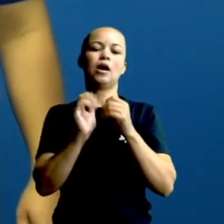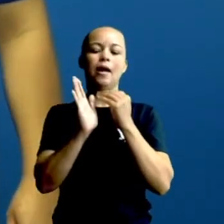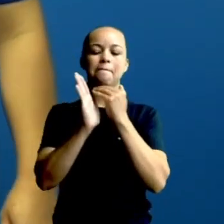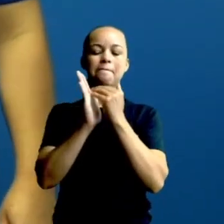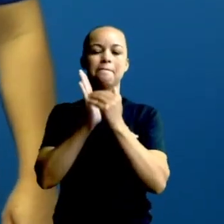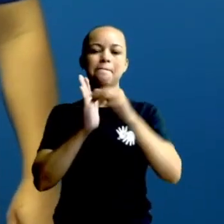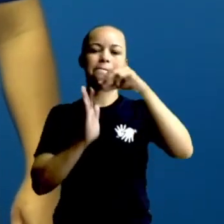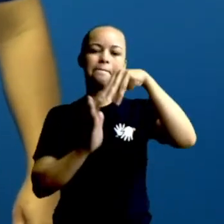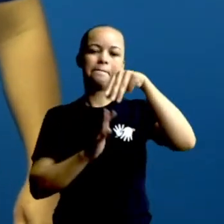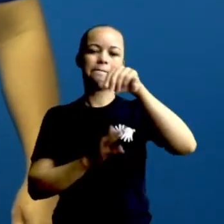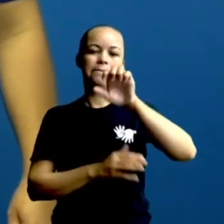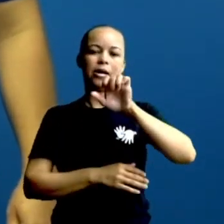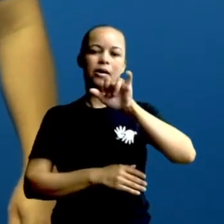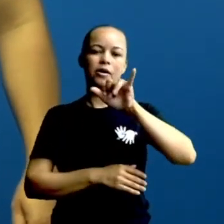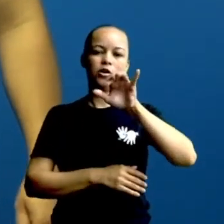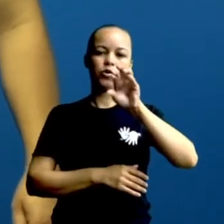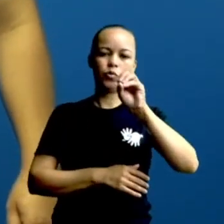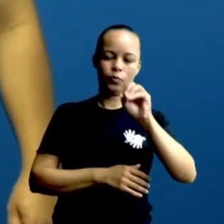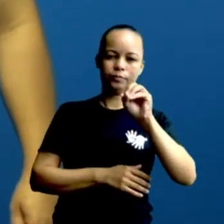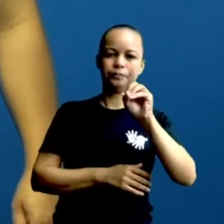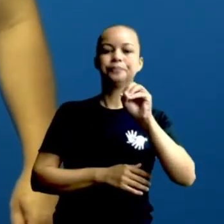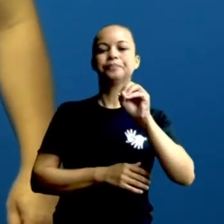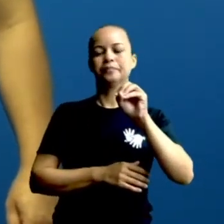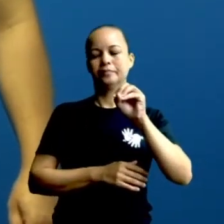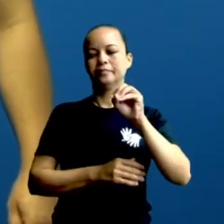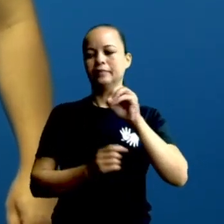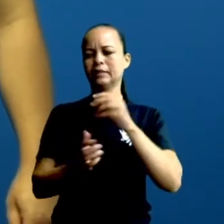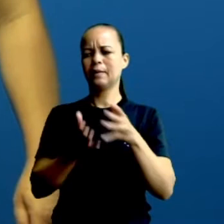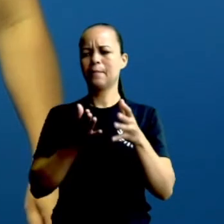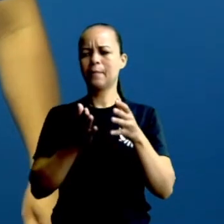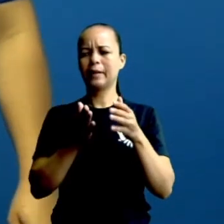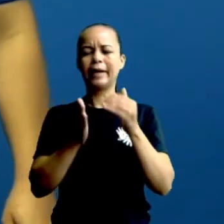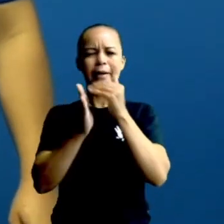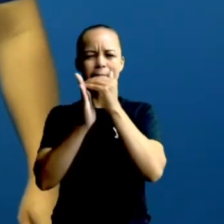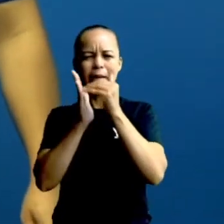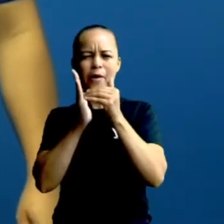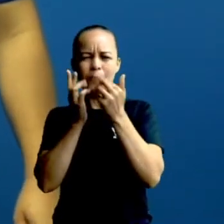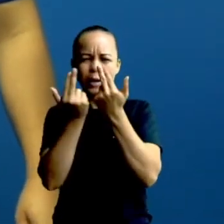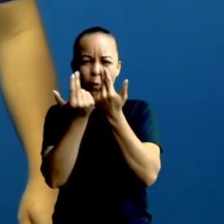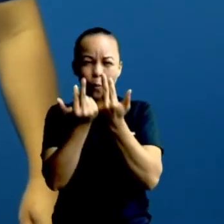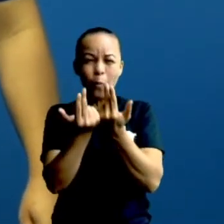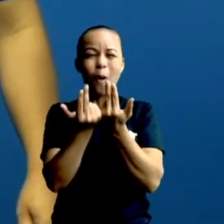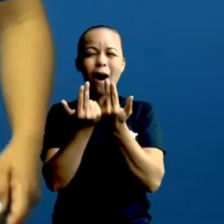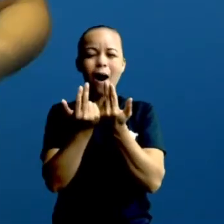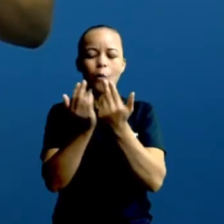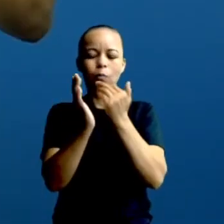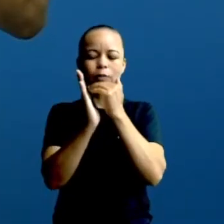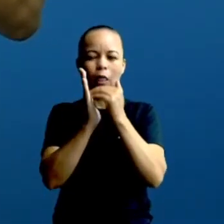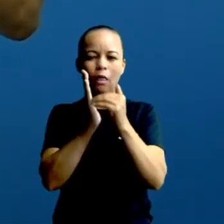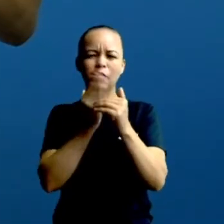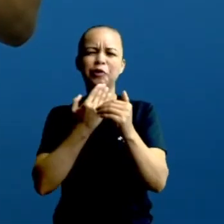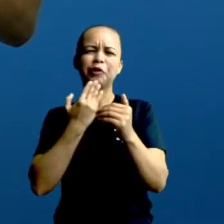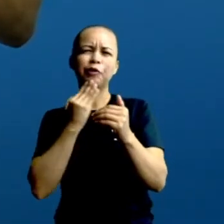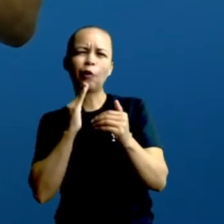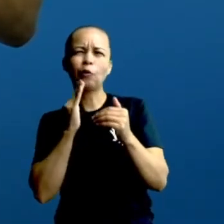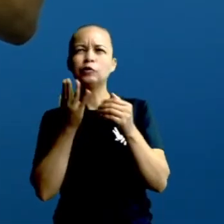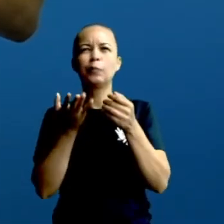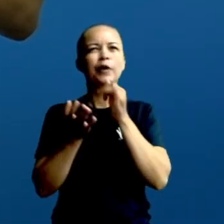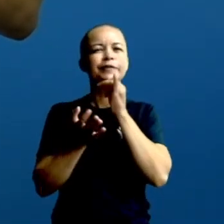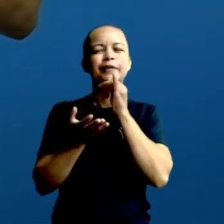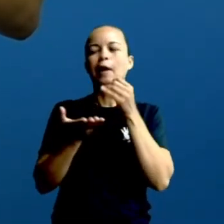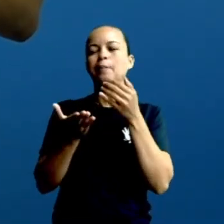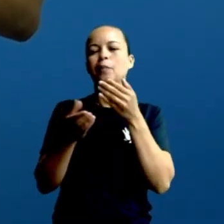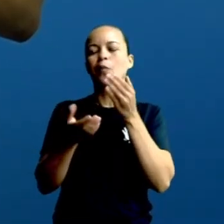meio Tá certo meio agora aquele meio bem igualzinho Tá certo então não é aquele pedaço de